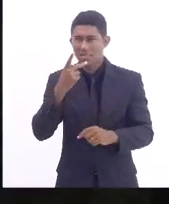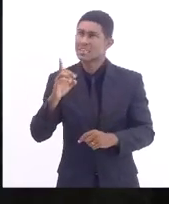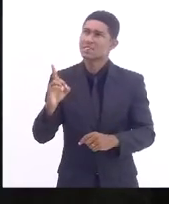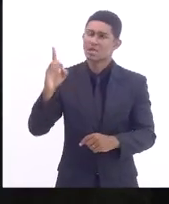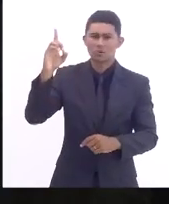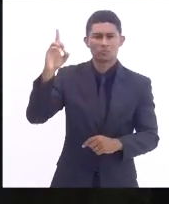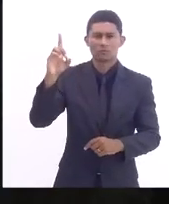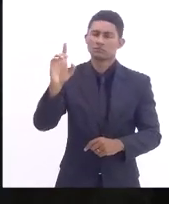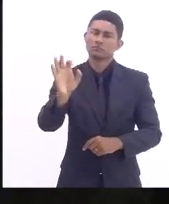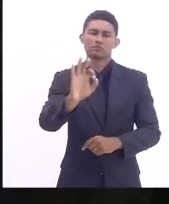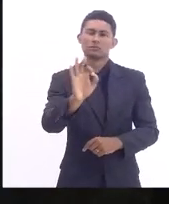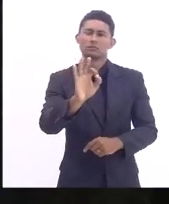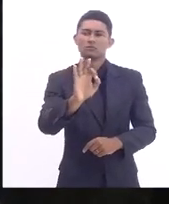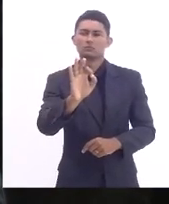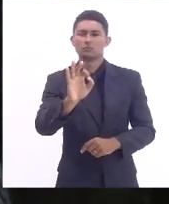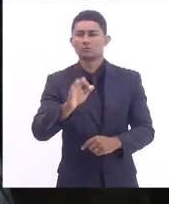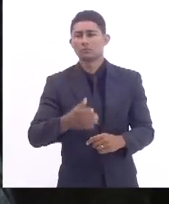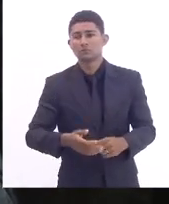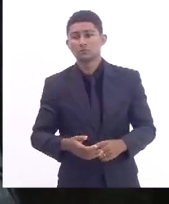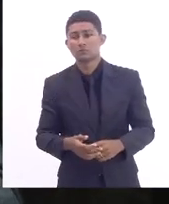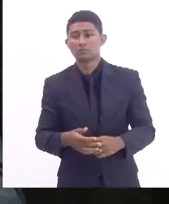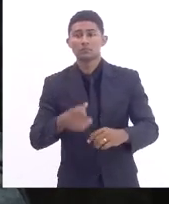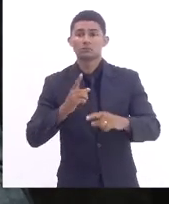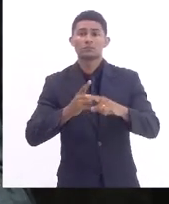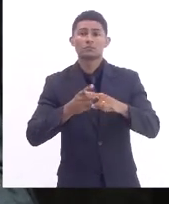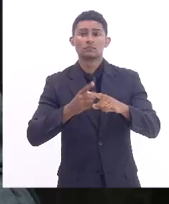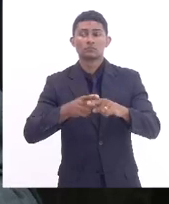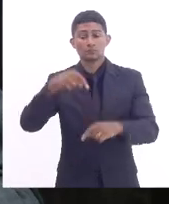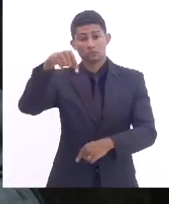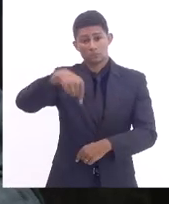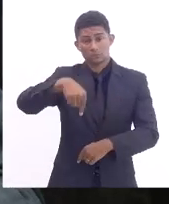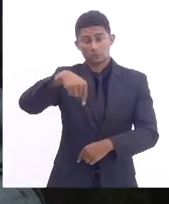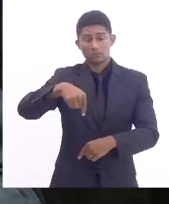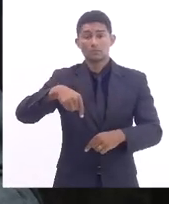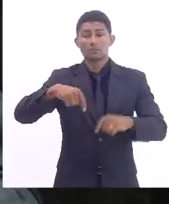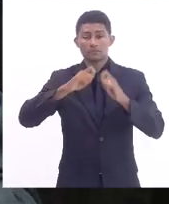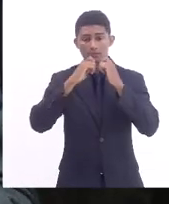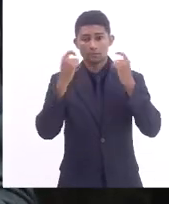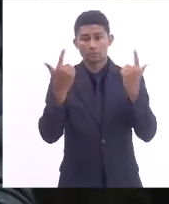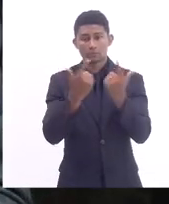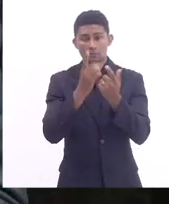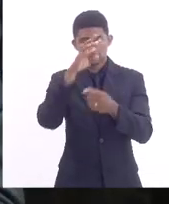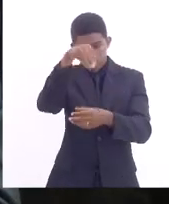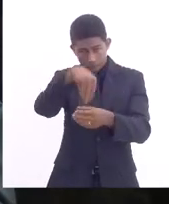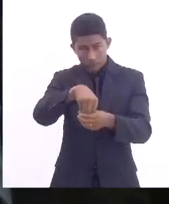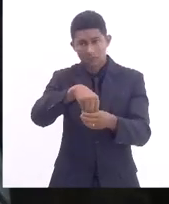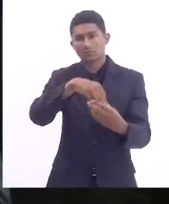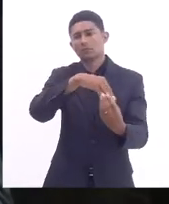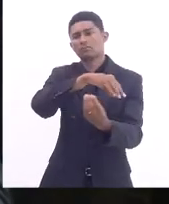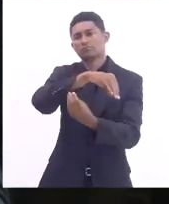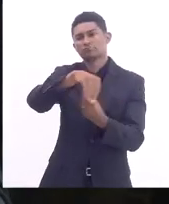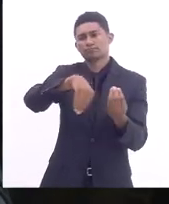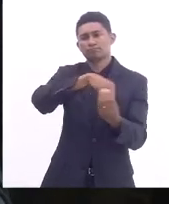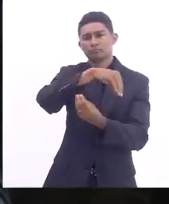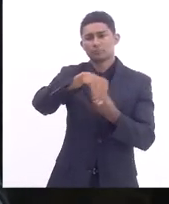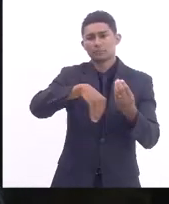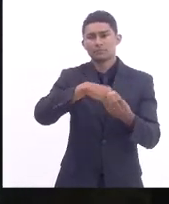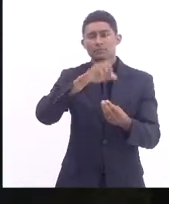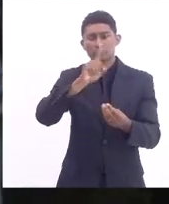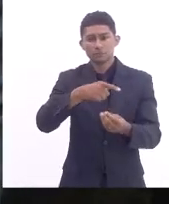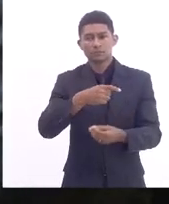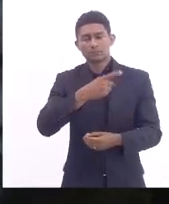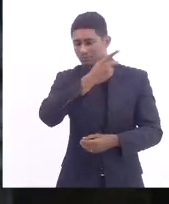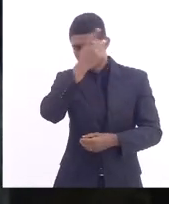nome de Deus é claro que não meu carinho até porque essa é uma casa plural essa é uma casa que convive as várias regiões